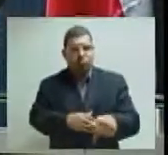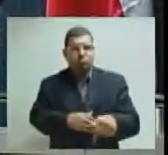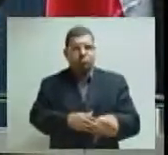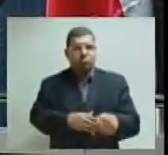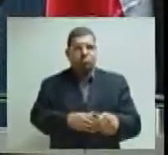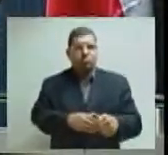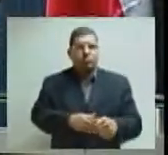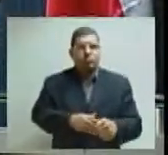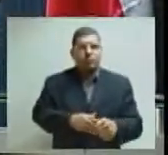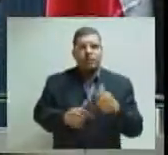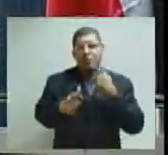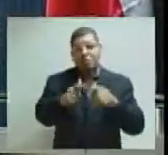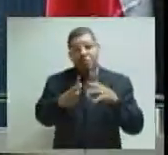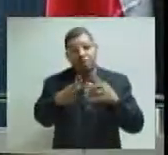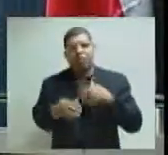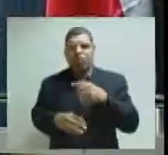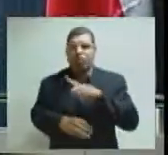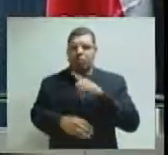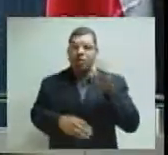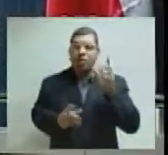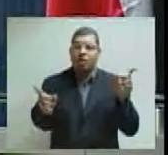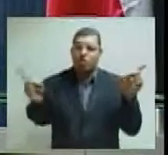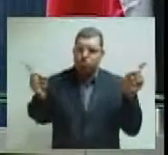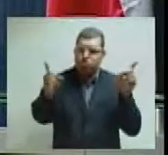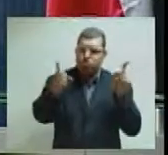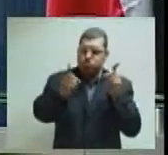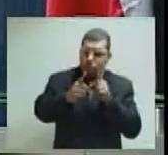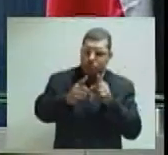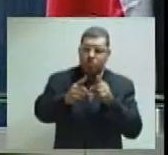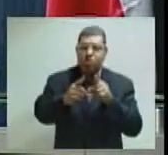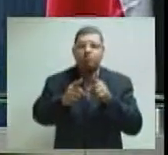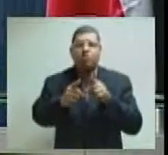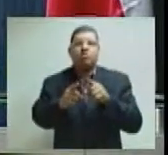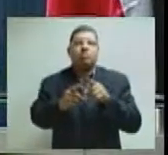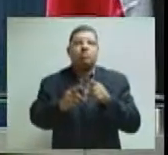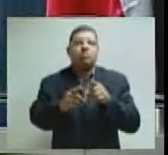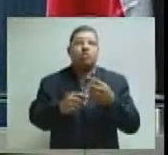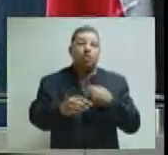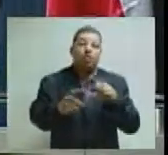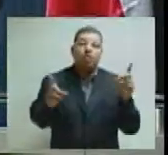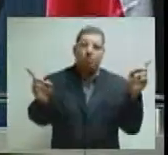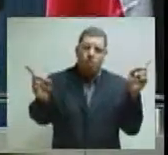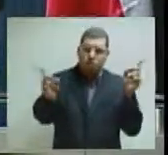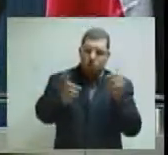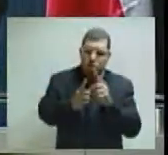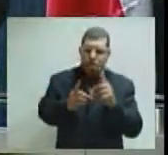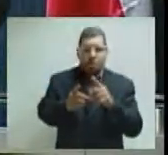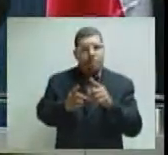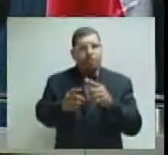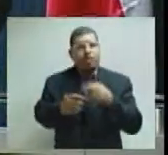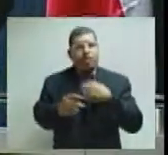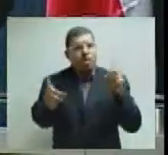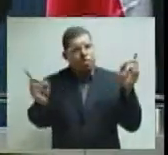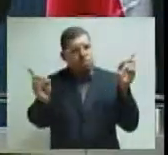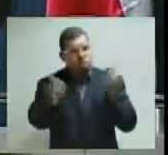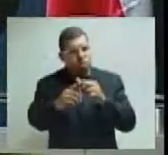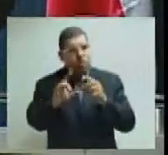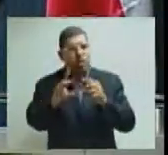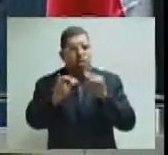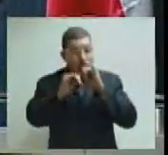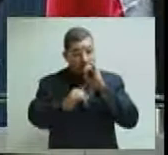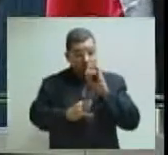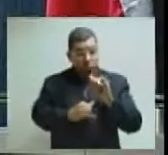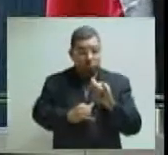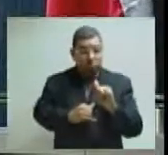era um clima tenso eu tentei contornar e eu tentei contornar eu tentei